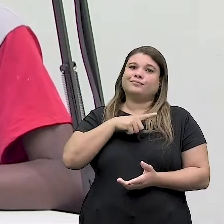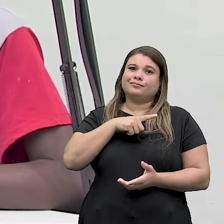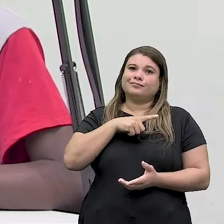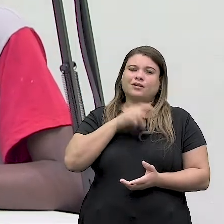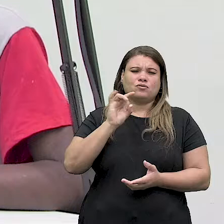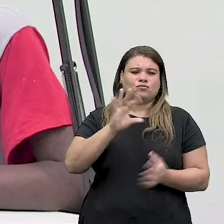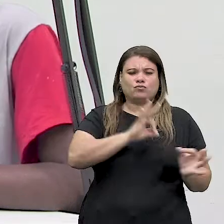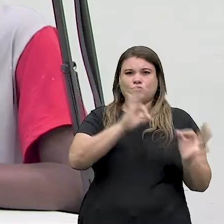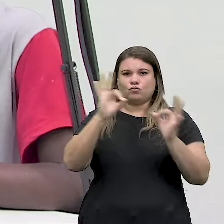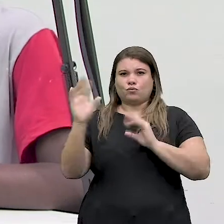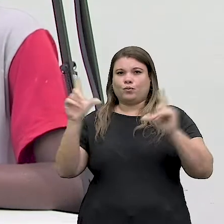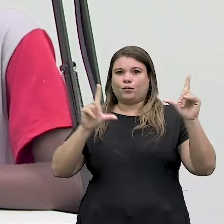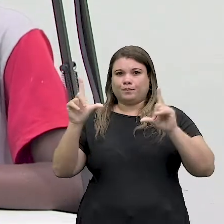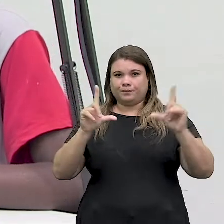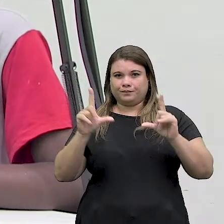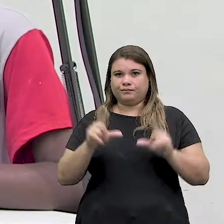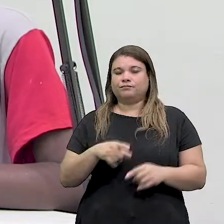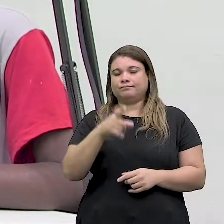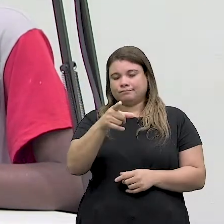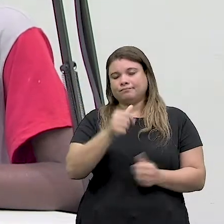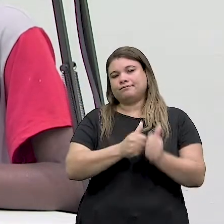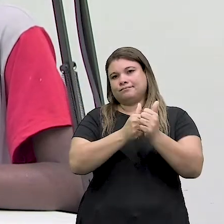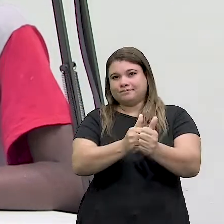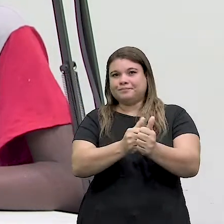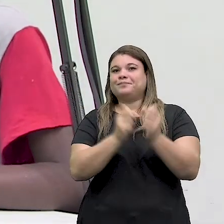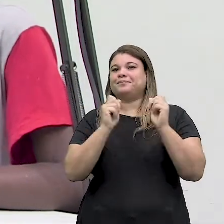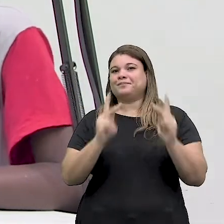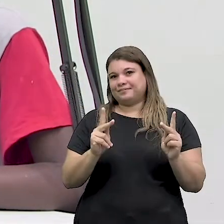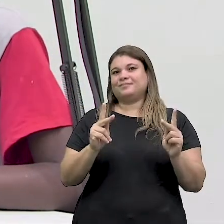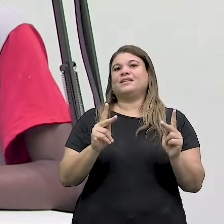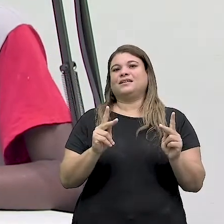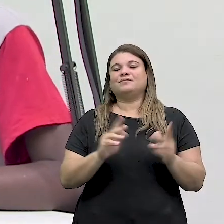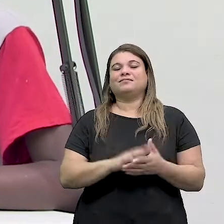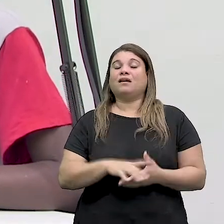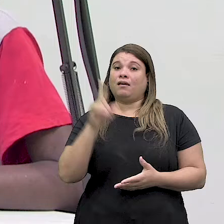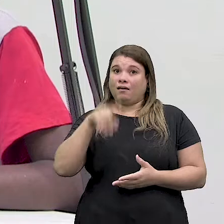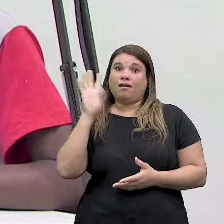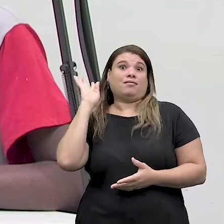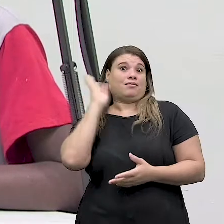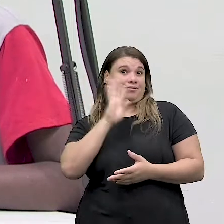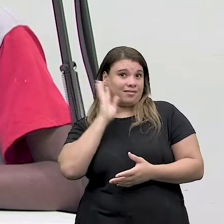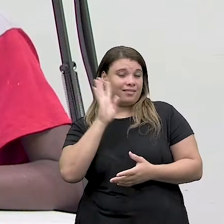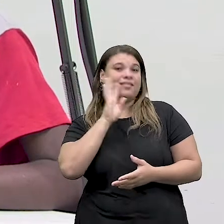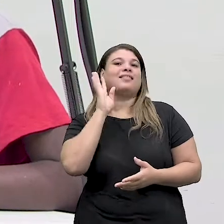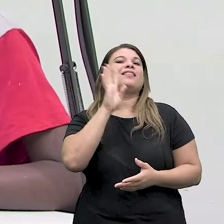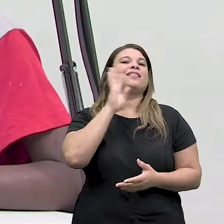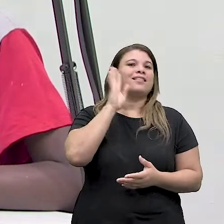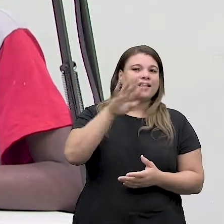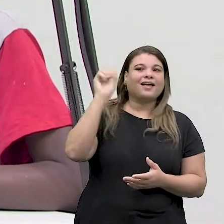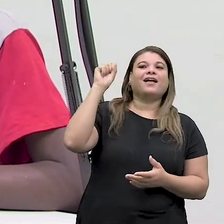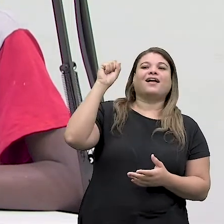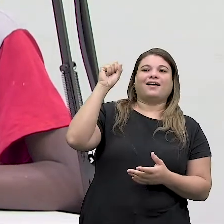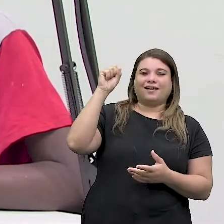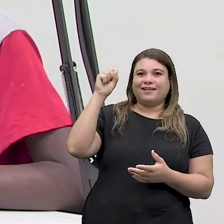dia sim, outro não, mas enfim, entrou para a nossa grade e está bombando aqui na nossa audiência, tanto